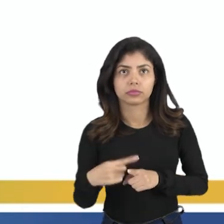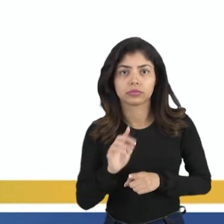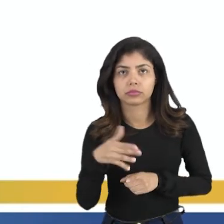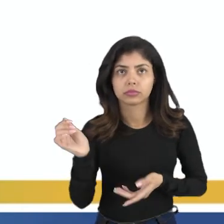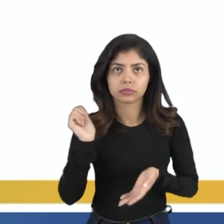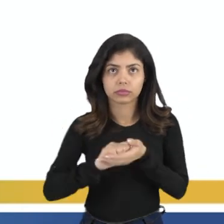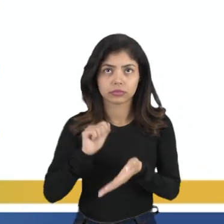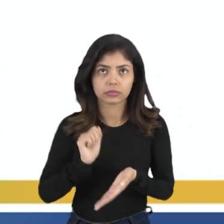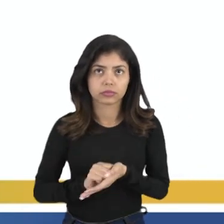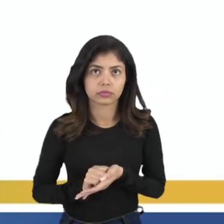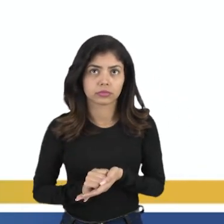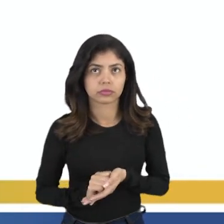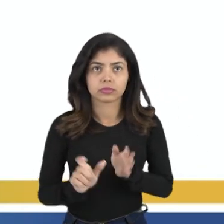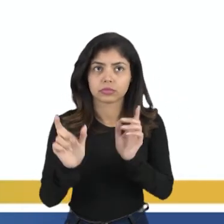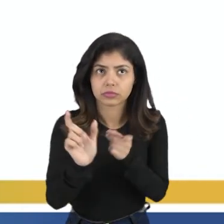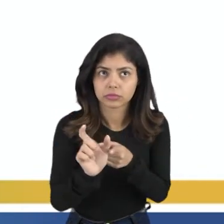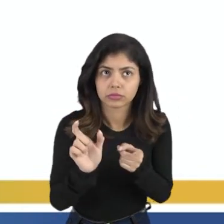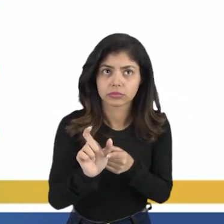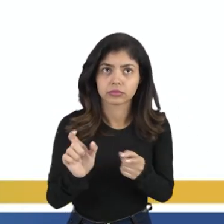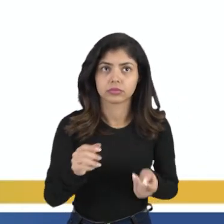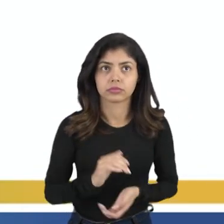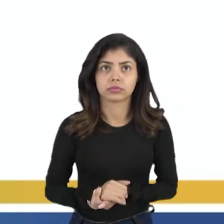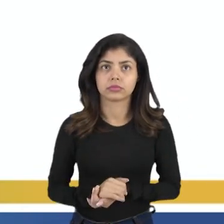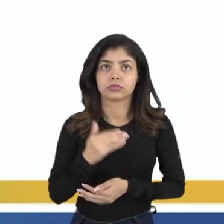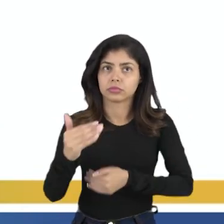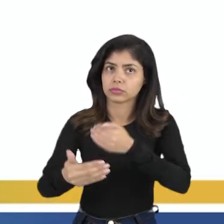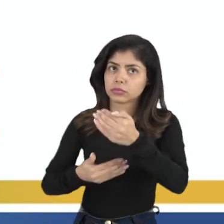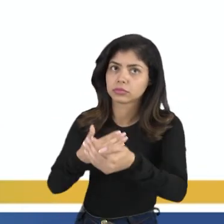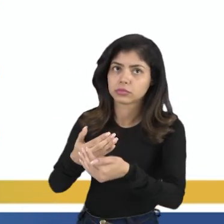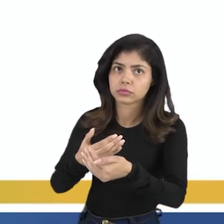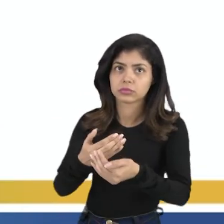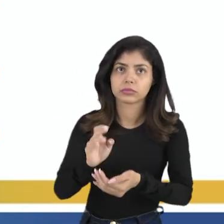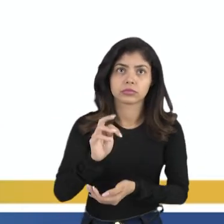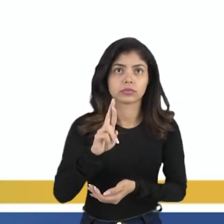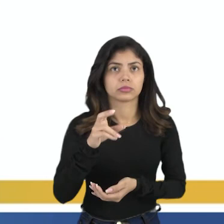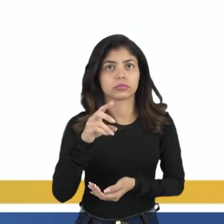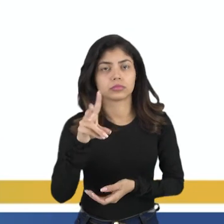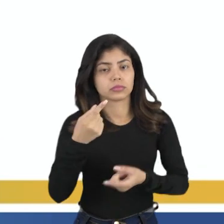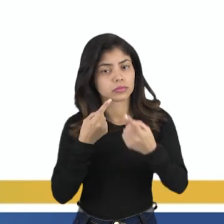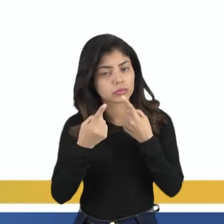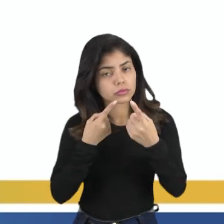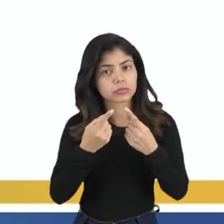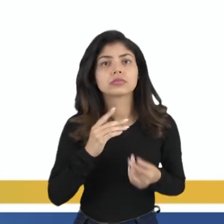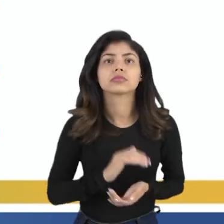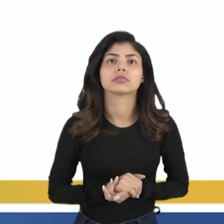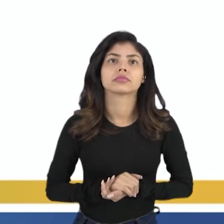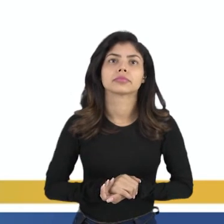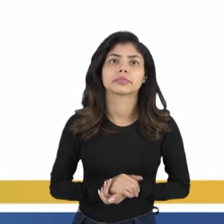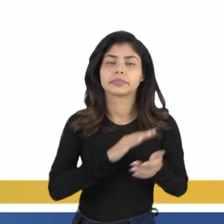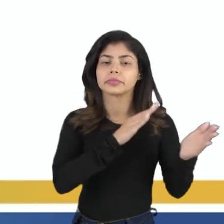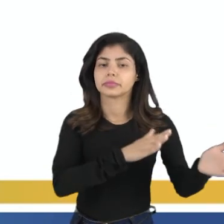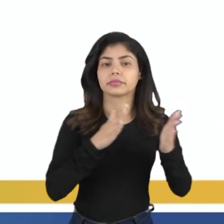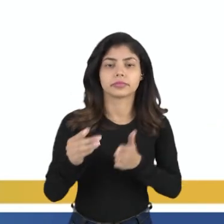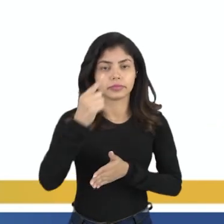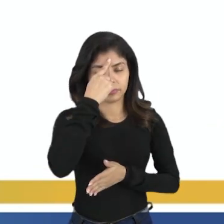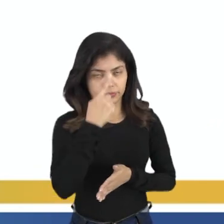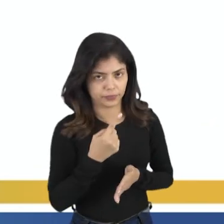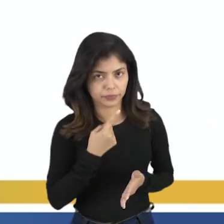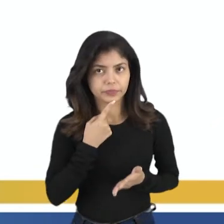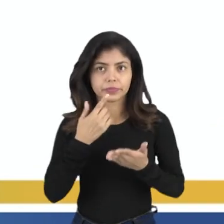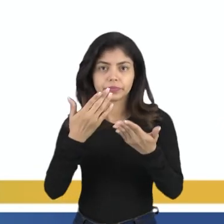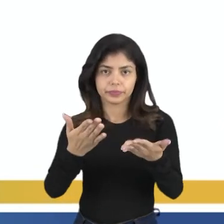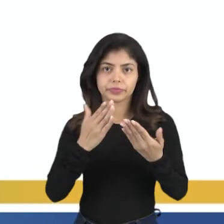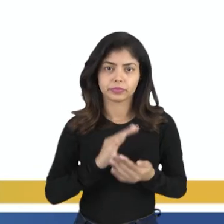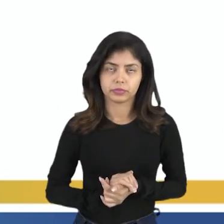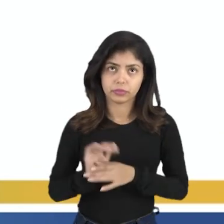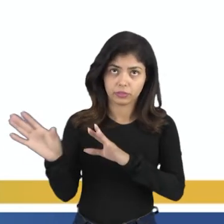o escritor se vale de palavras para expor procedimentos construtivos do discurso, a partir desta